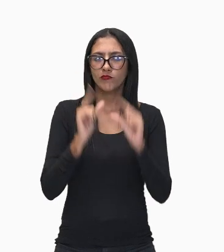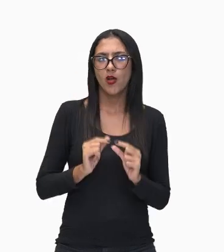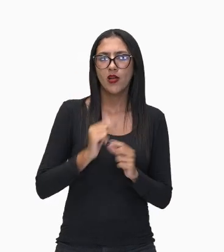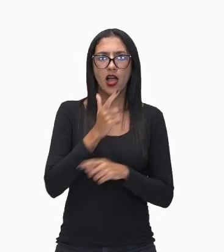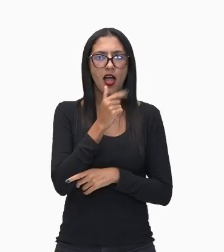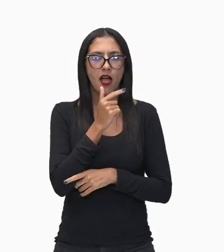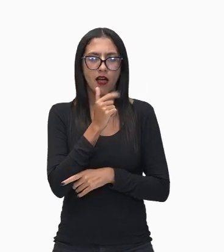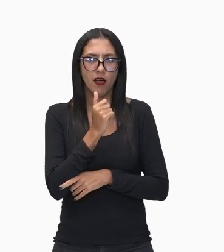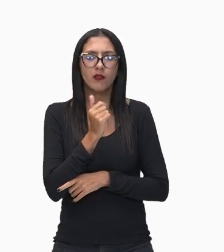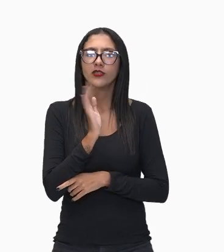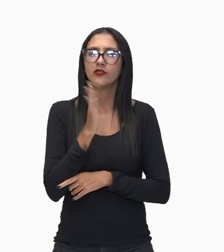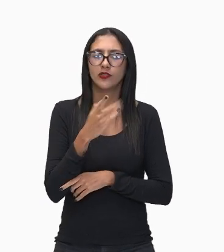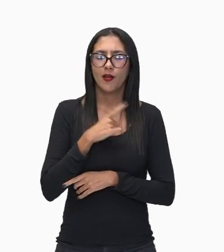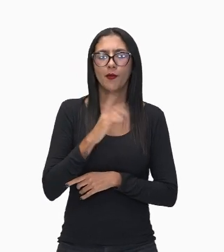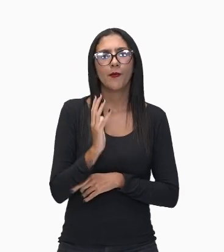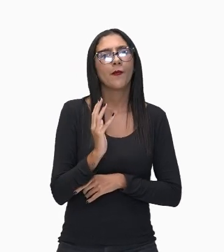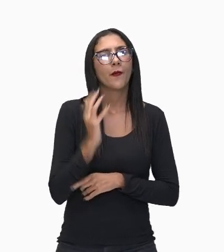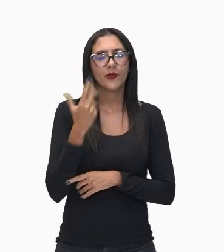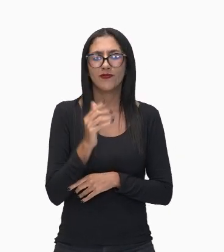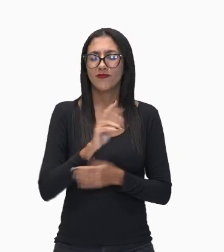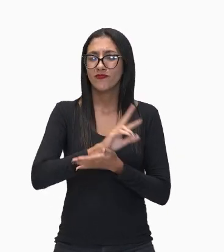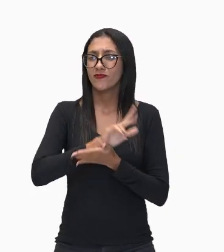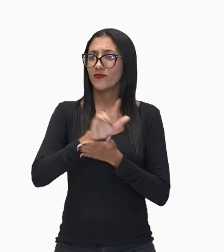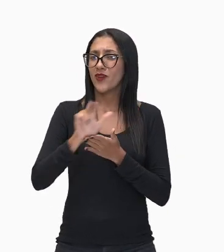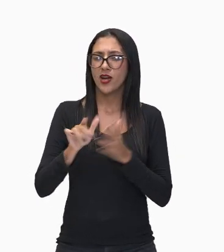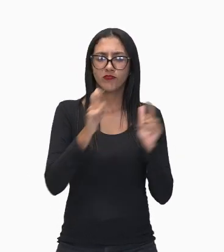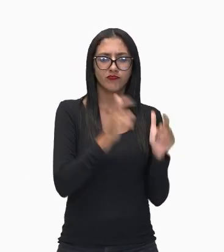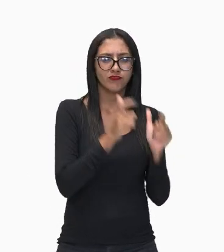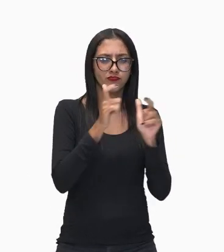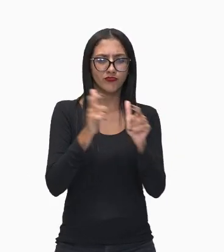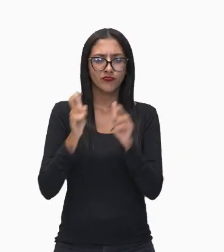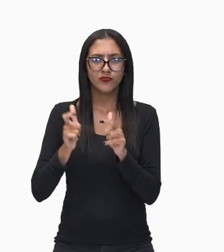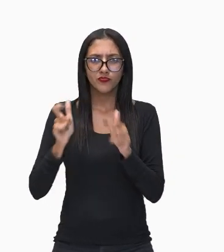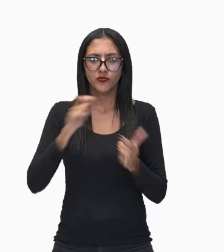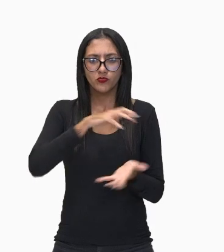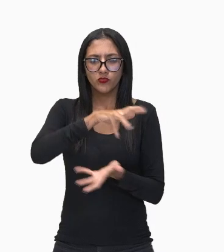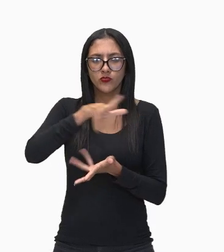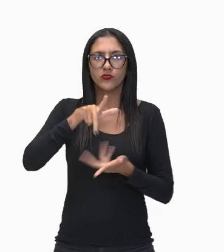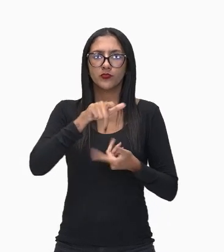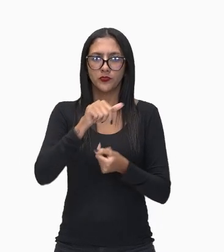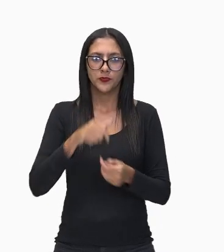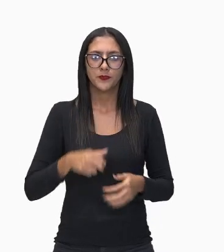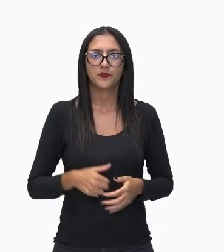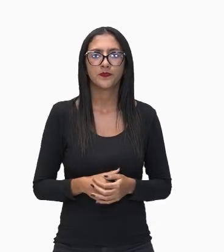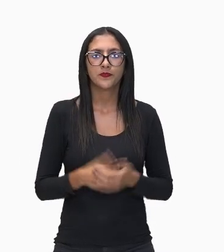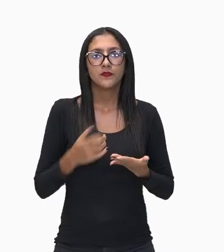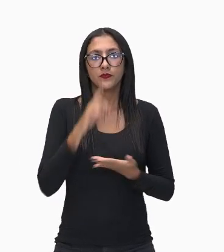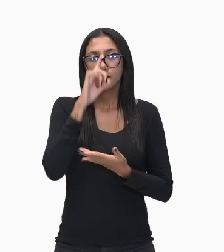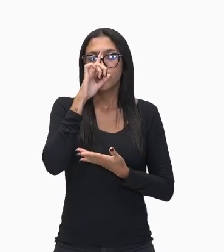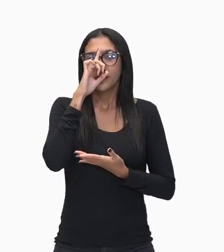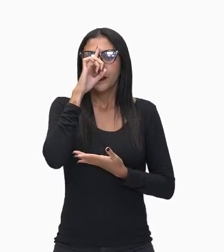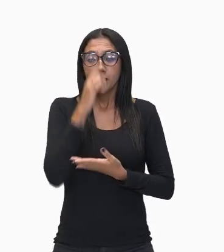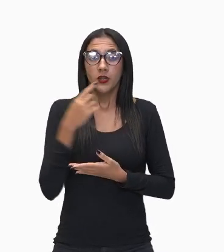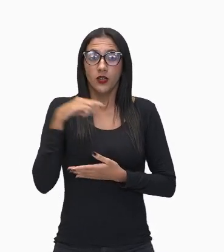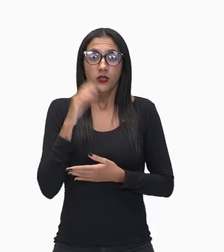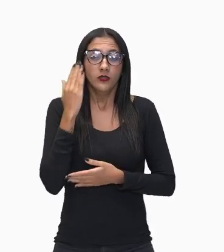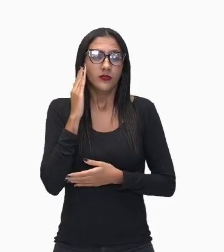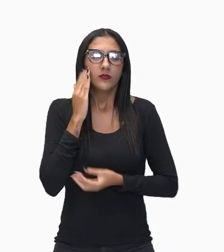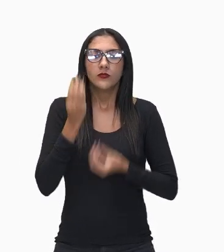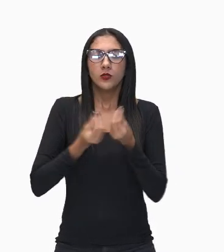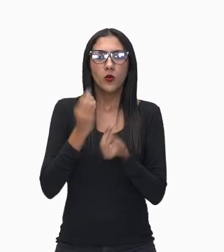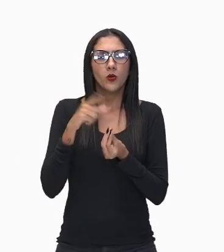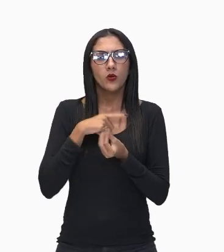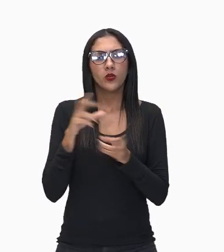ela já ocorre em várias regiões do mundo. Então, a degradação dos recursos hídricos, ela está relacionada